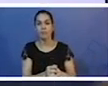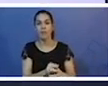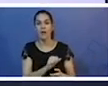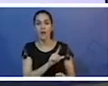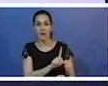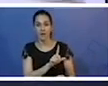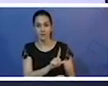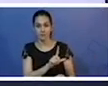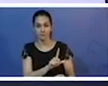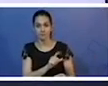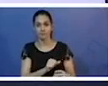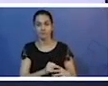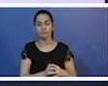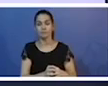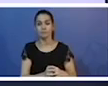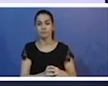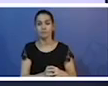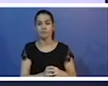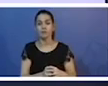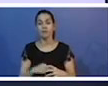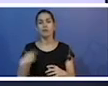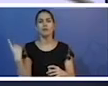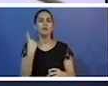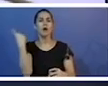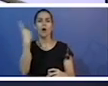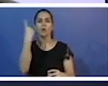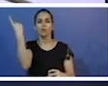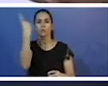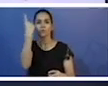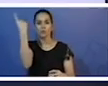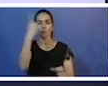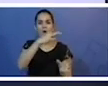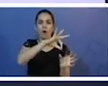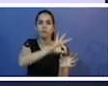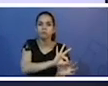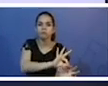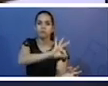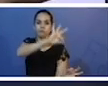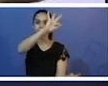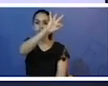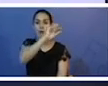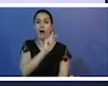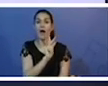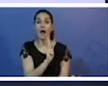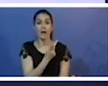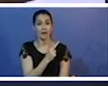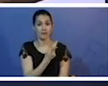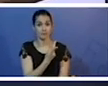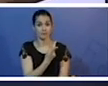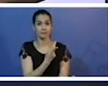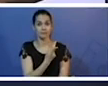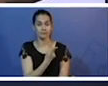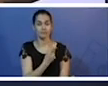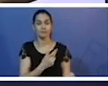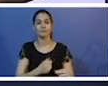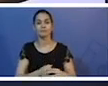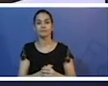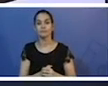L e a altura relativa a esse lado, vamos chamar de AH,